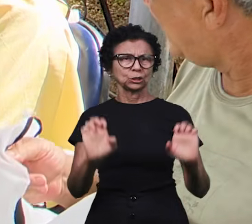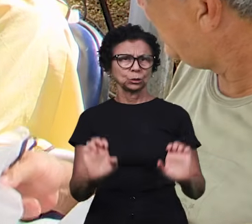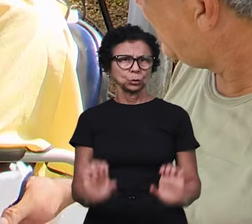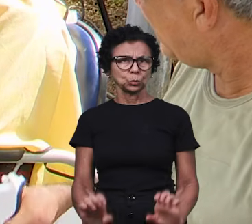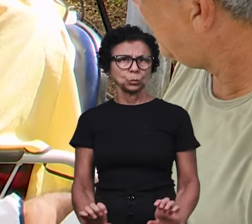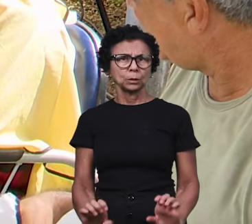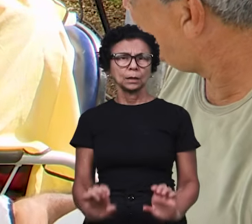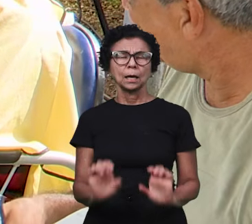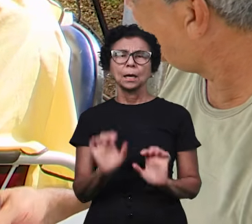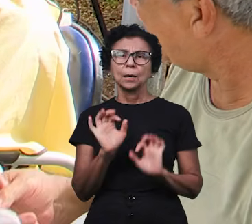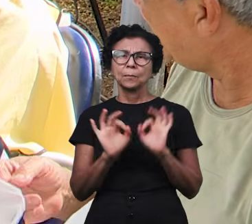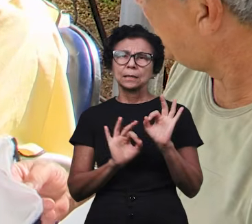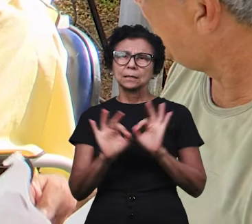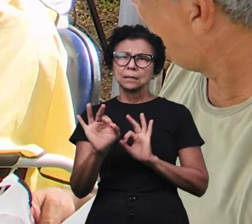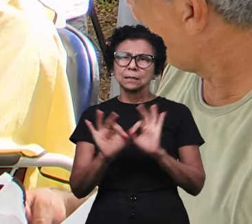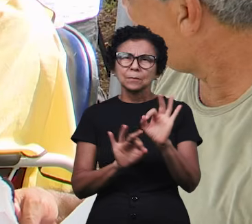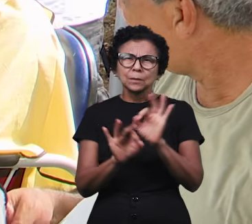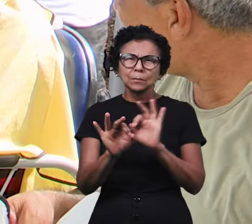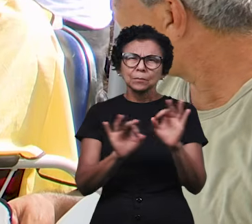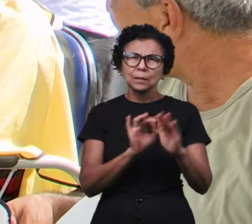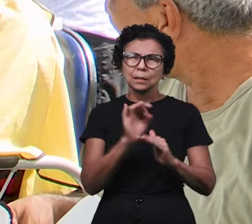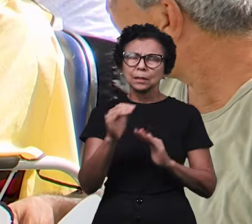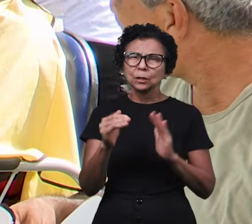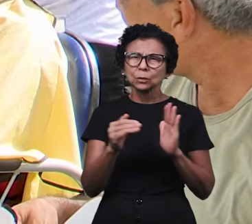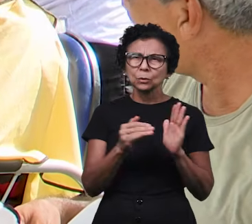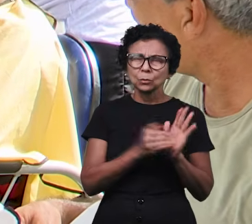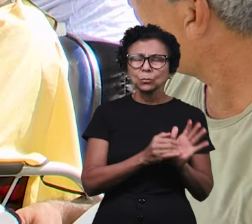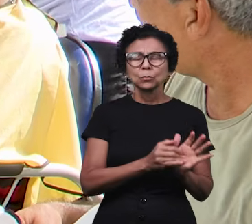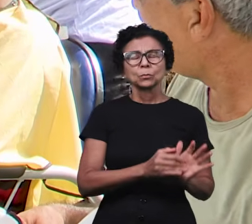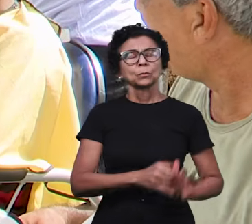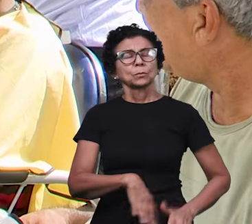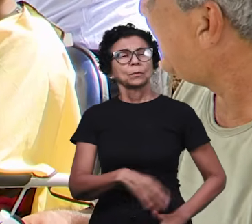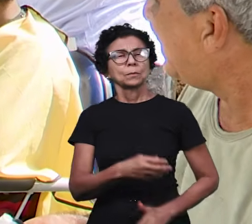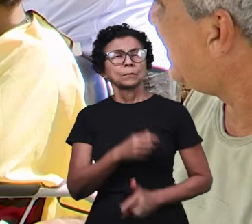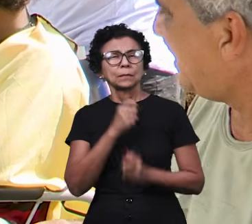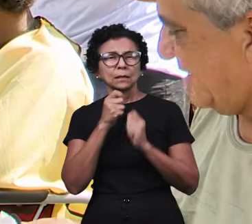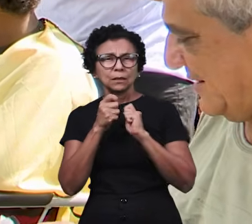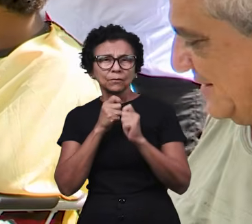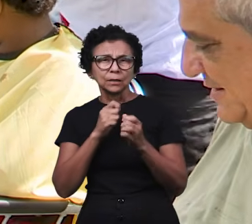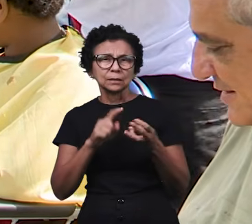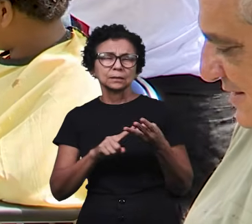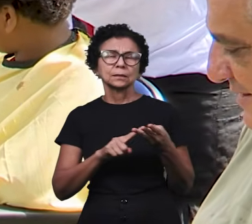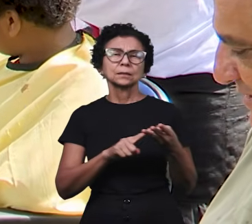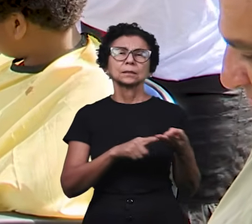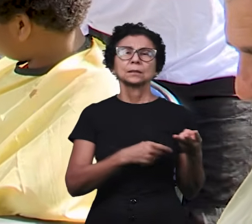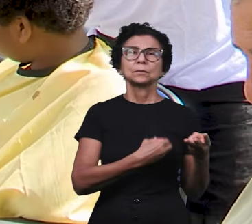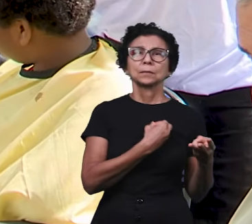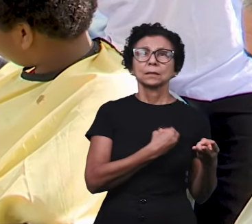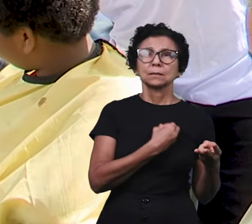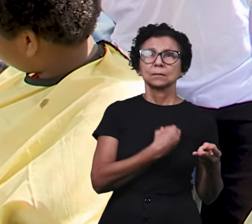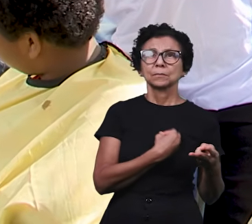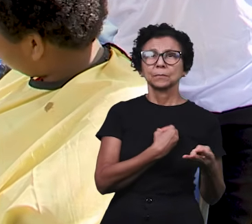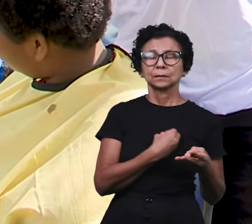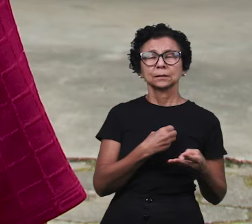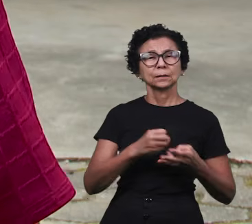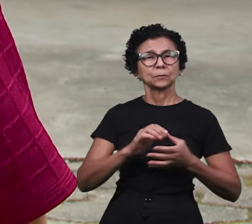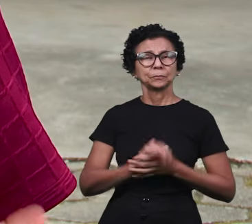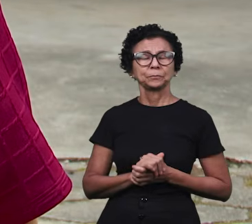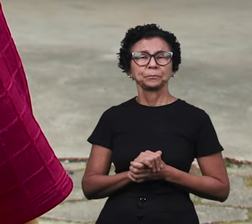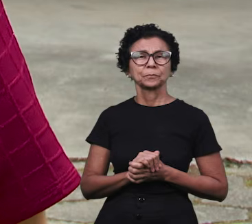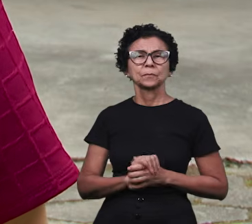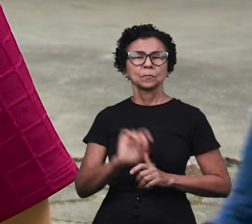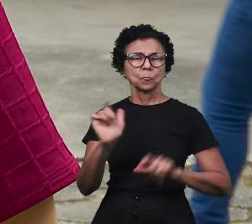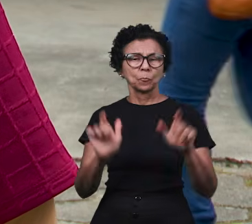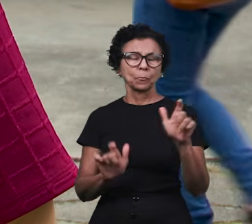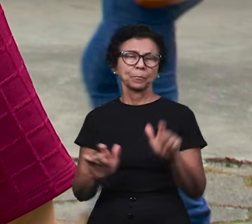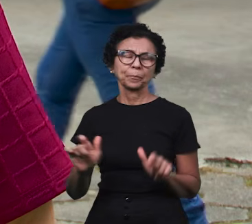desse porte exige planejamento, integração entre equipes e a participação de dezenas frentes de serviço. Como